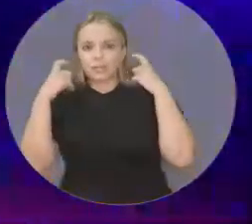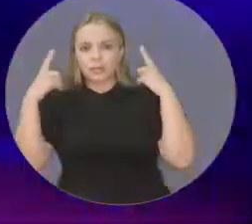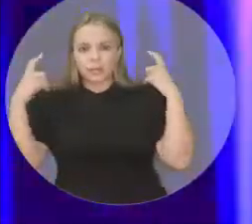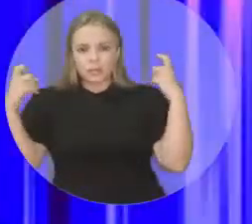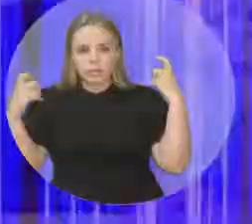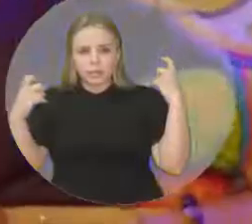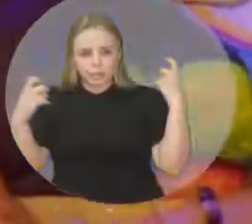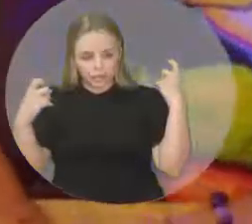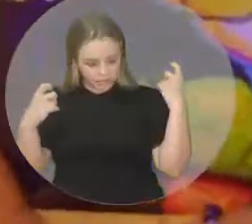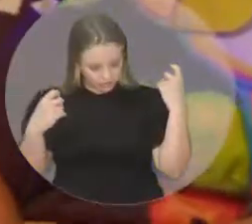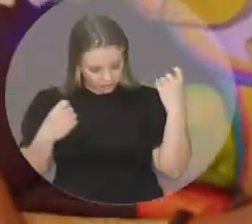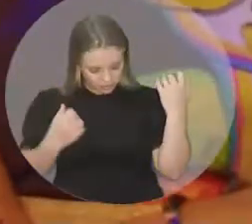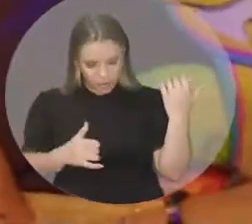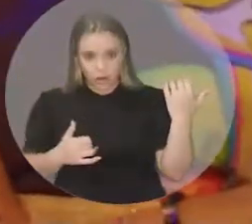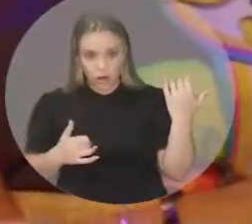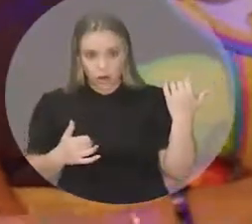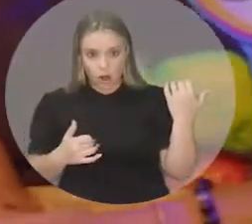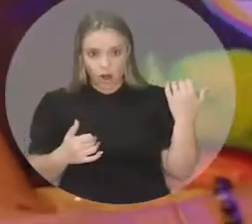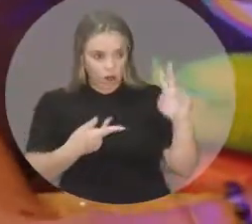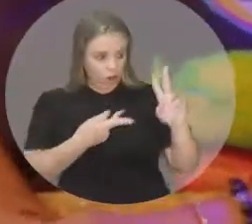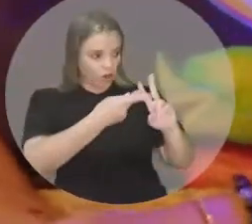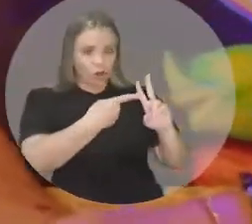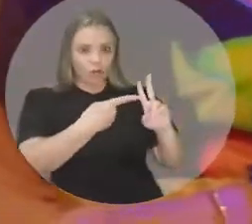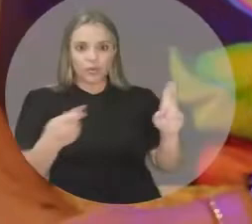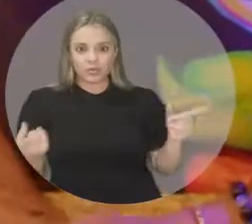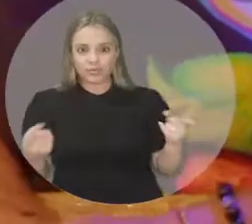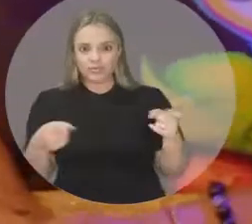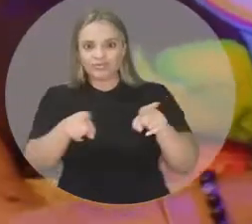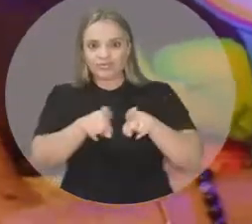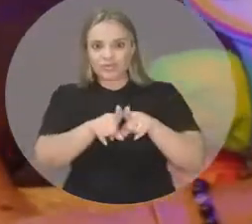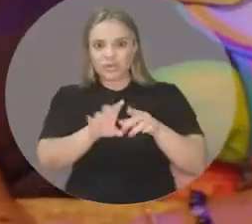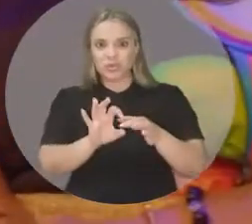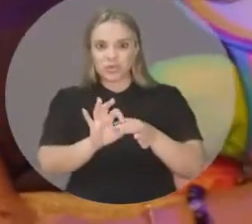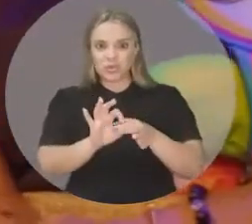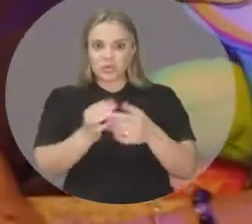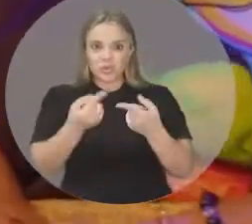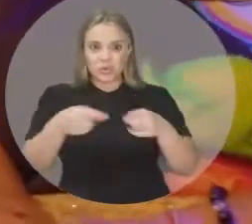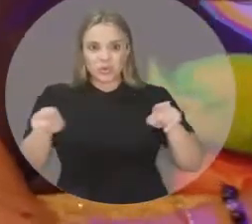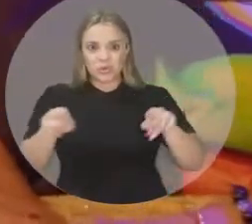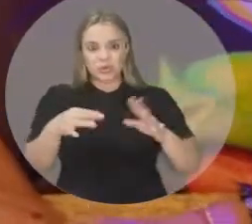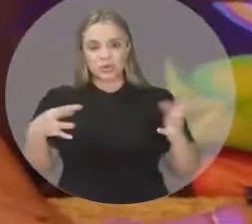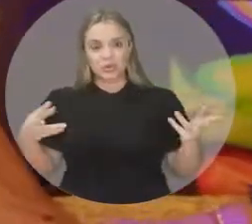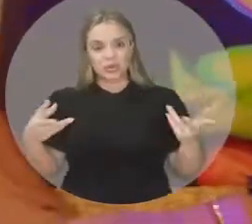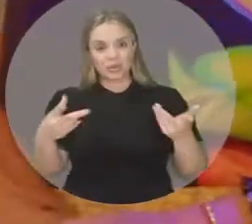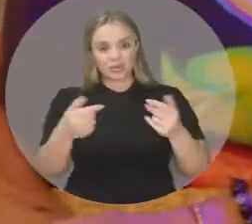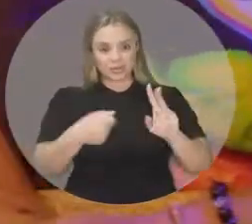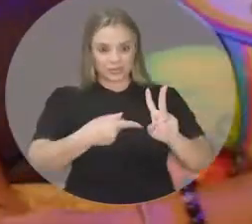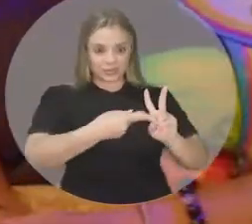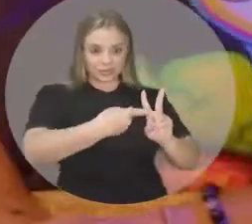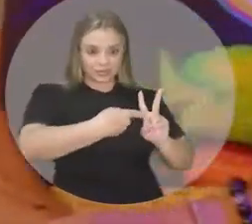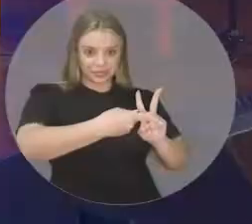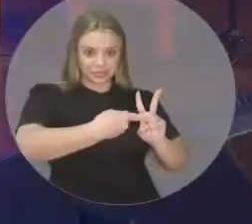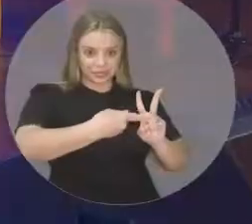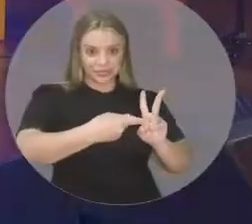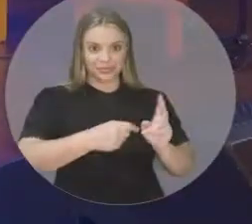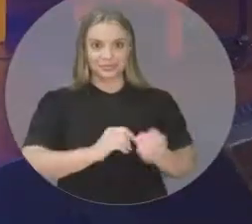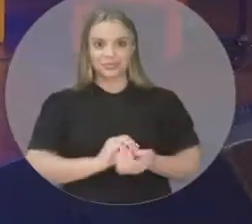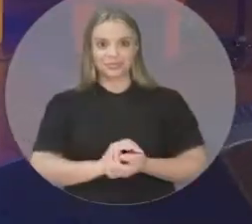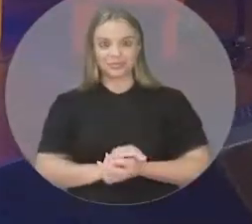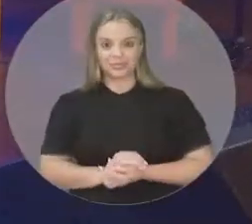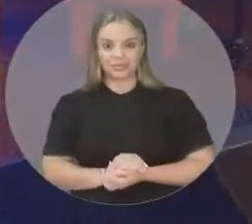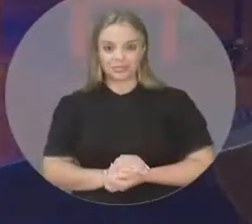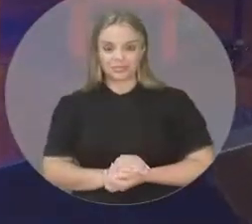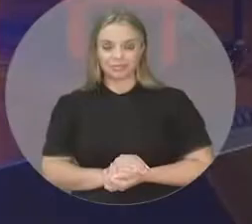and roll. Olha só que junção maravilhosa, né? Vocês viram que na música anterior nós começamos na nossa